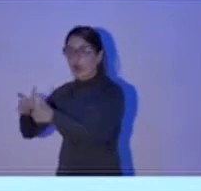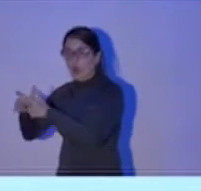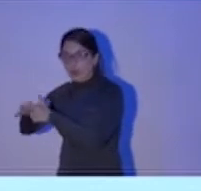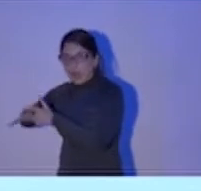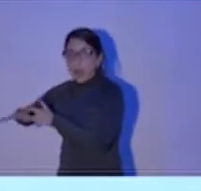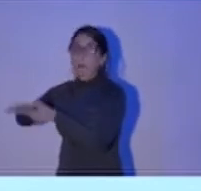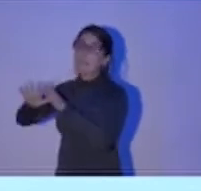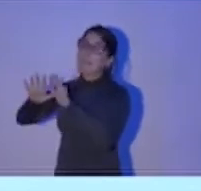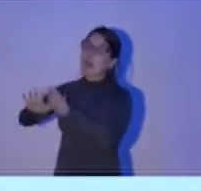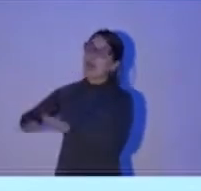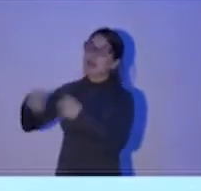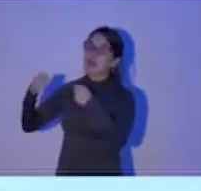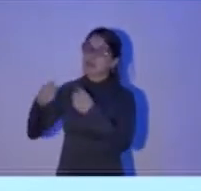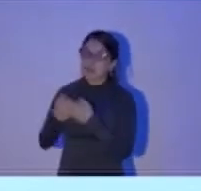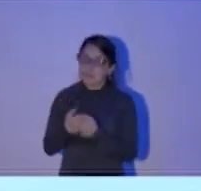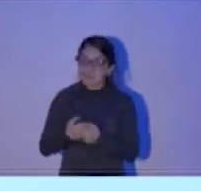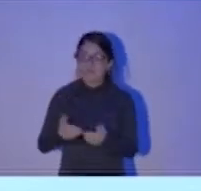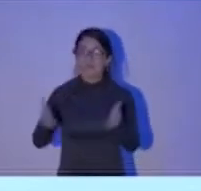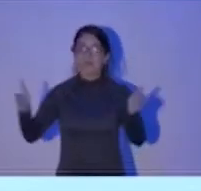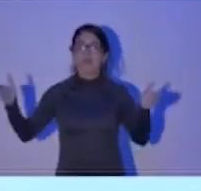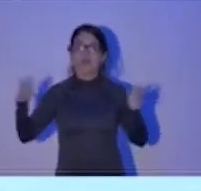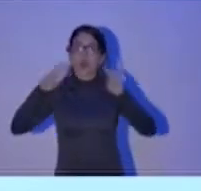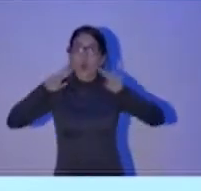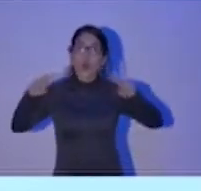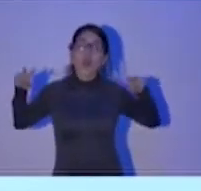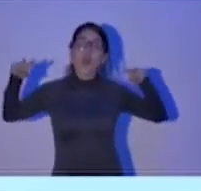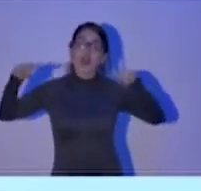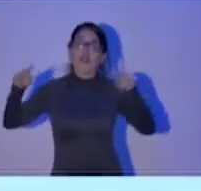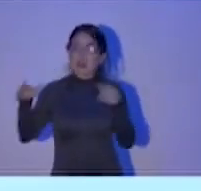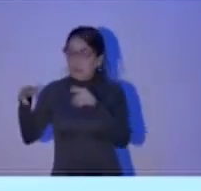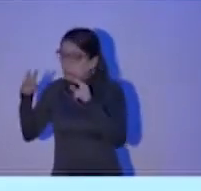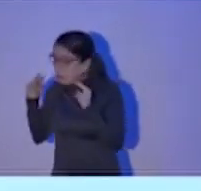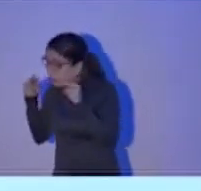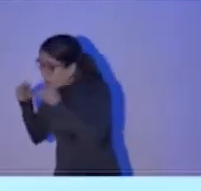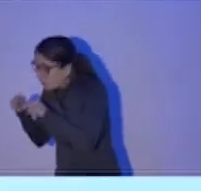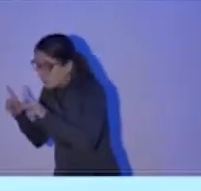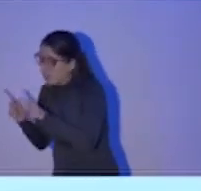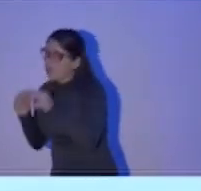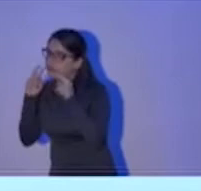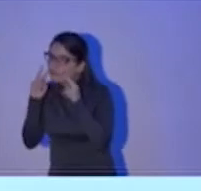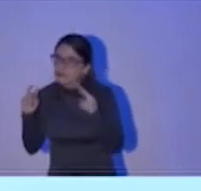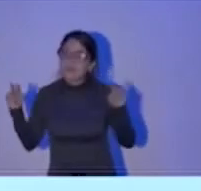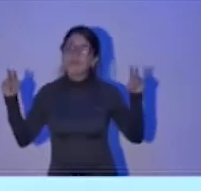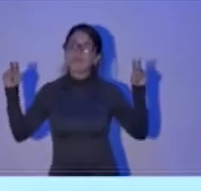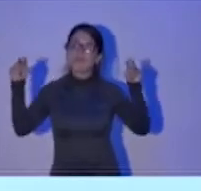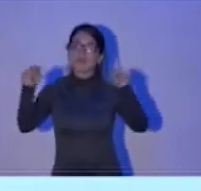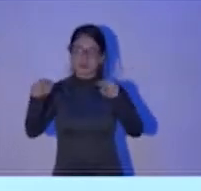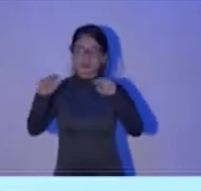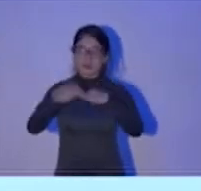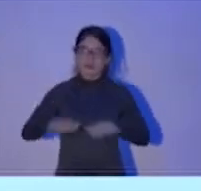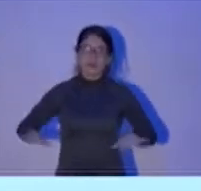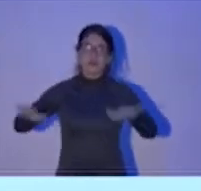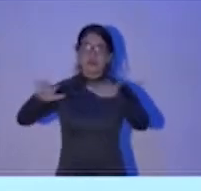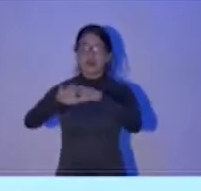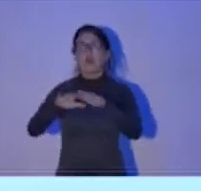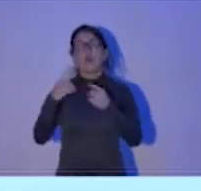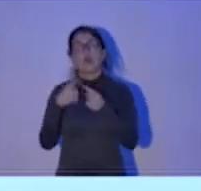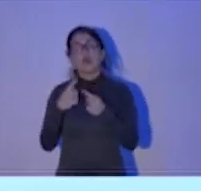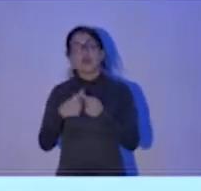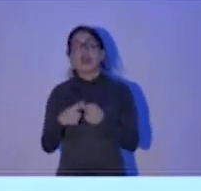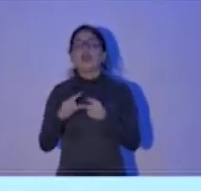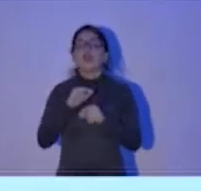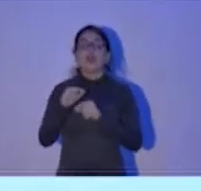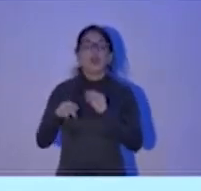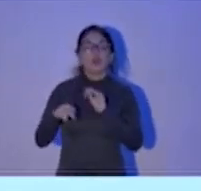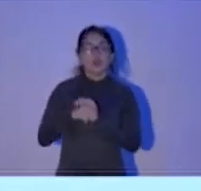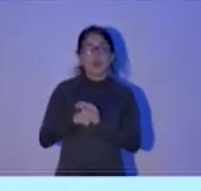olhar macro em torno das políticas públicas, né? Porque as identidades dos nossos espaços, das nossas redes,